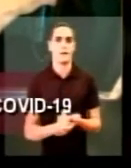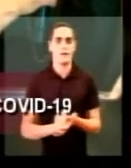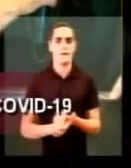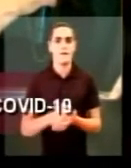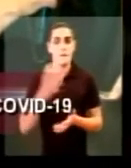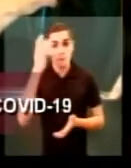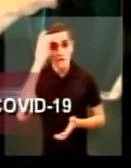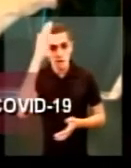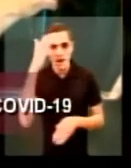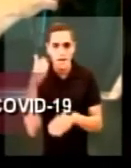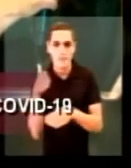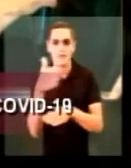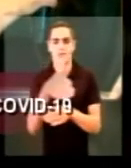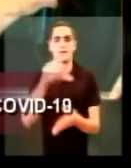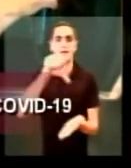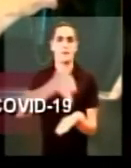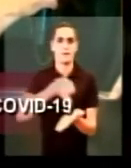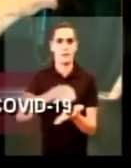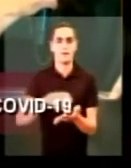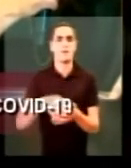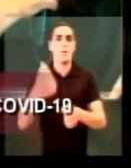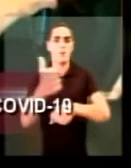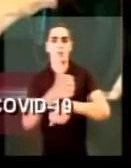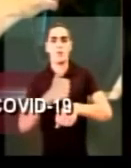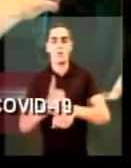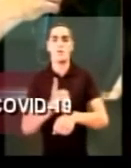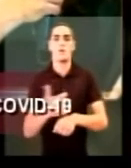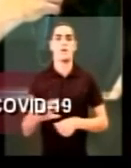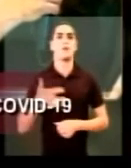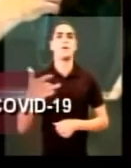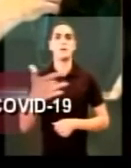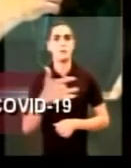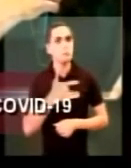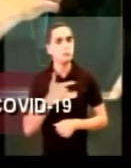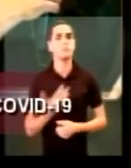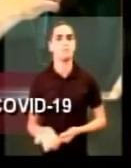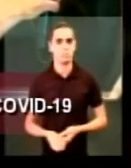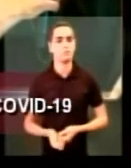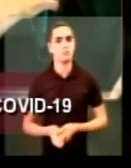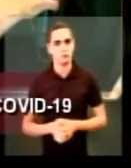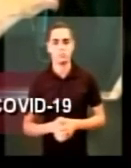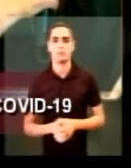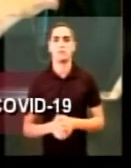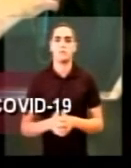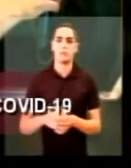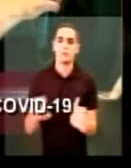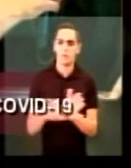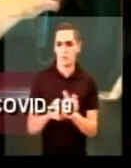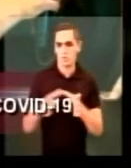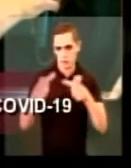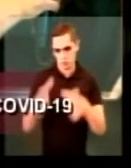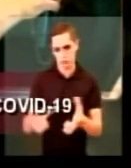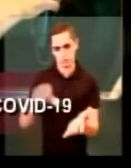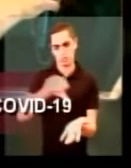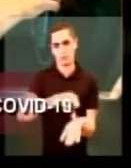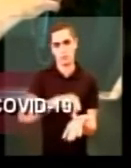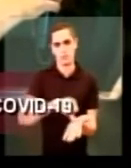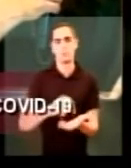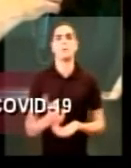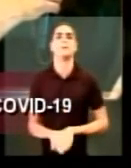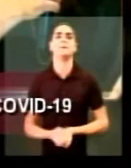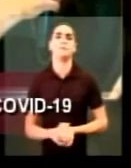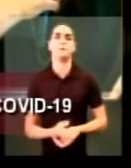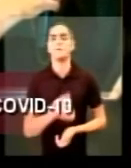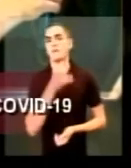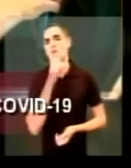serão vacinados nos hospitais e nas unidades de saúde que eles trabalham, né? Somente profissionais de